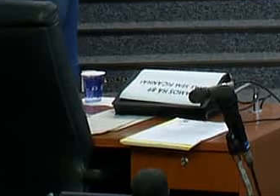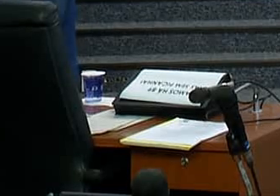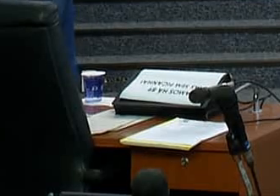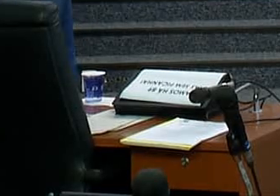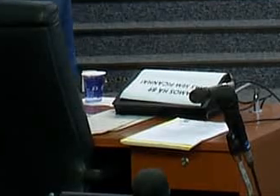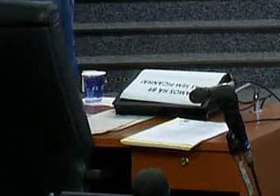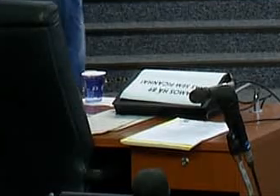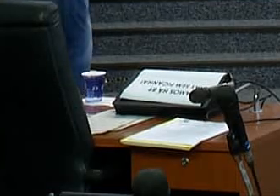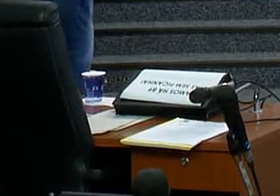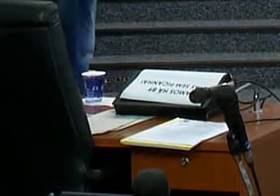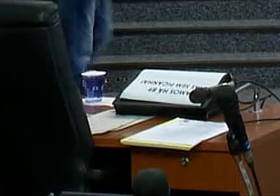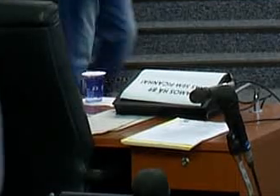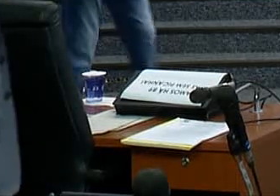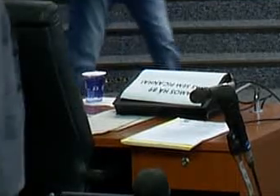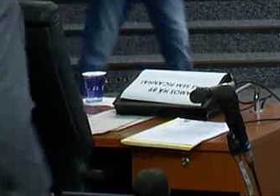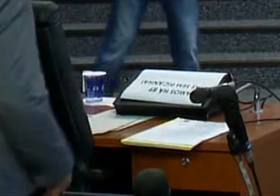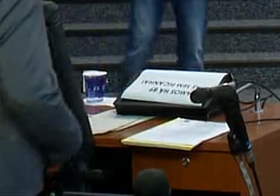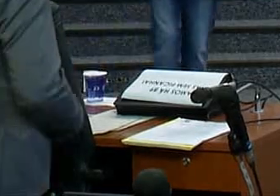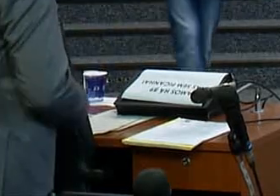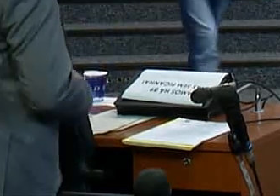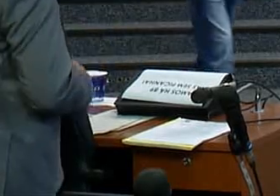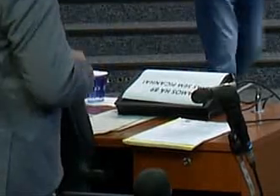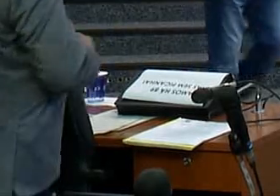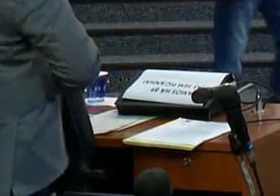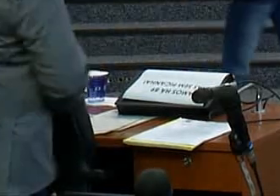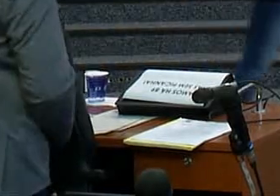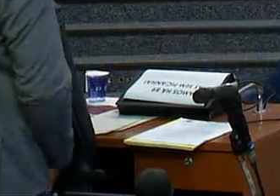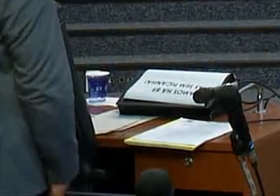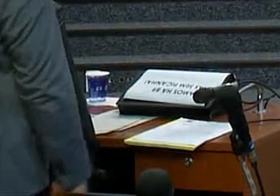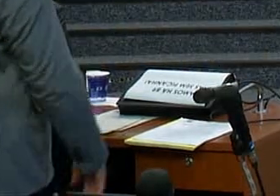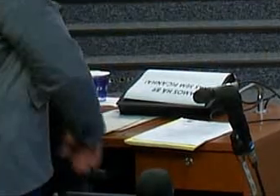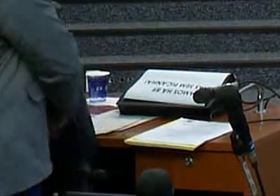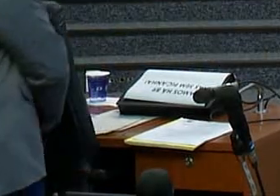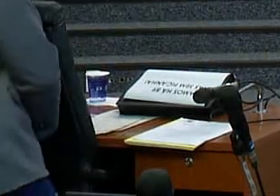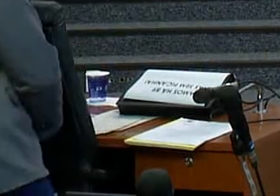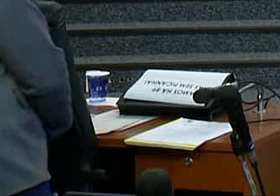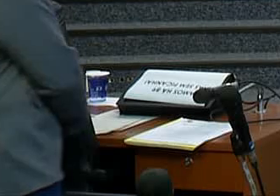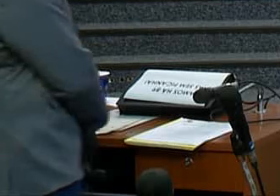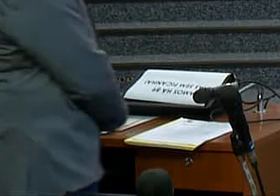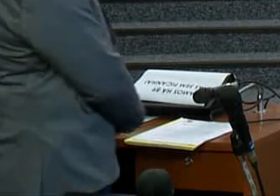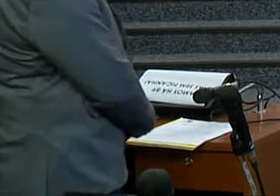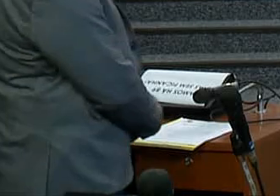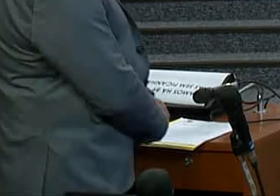e convidar o próximo homenageado, o jornalista Reinaldo